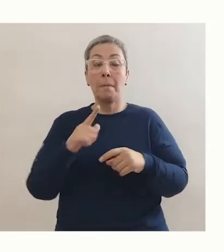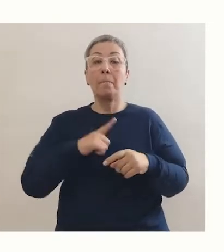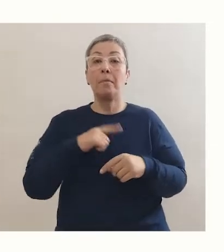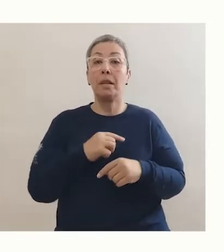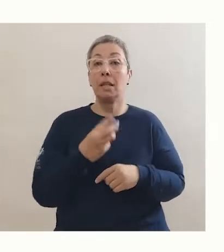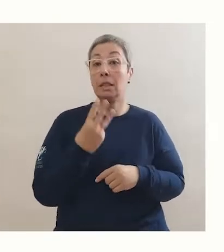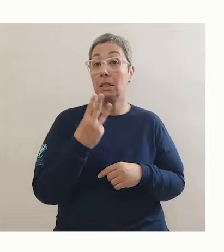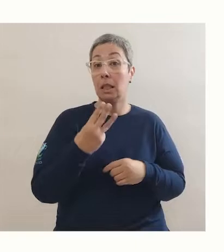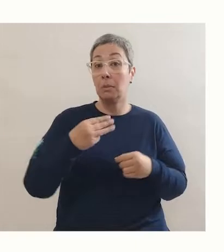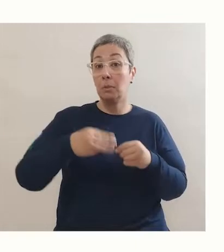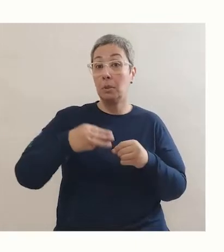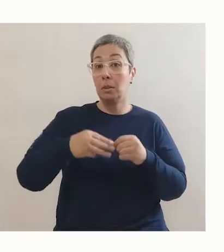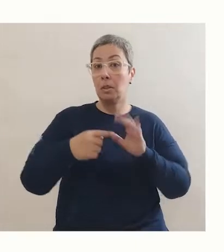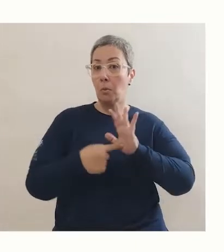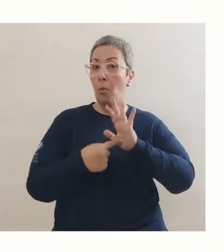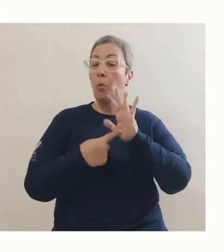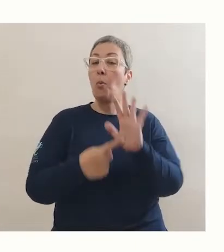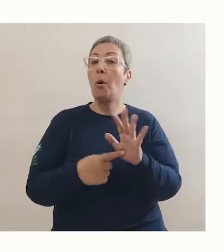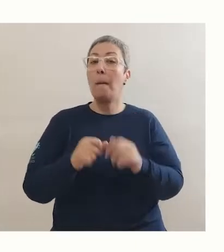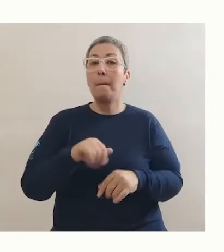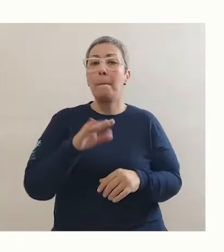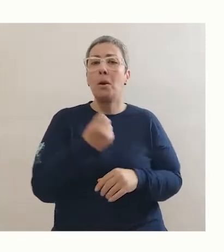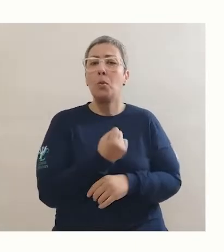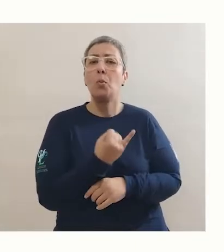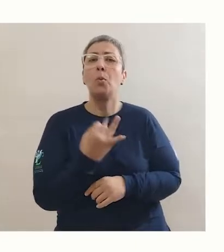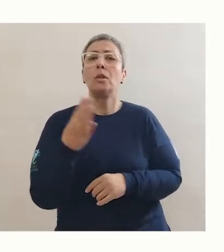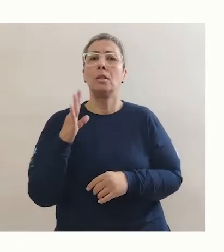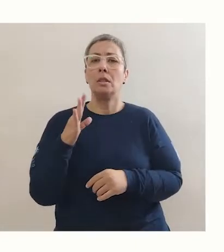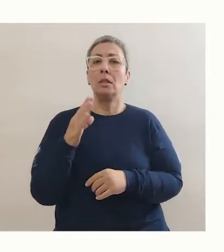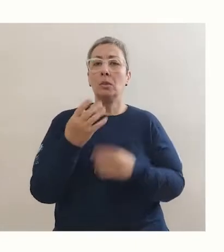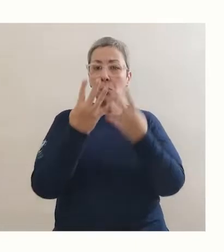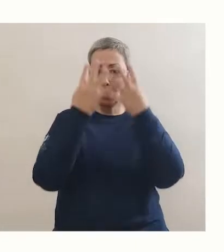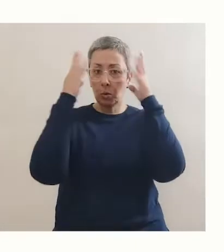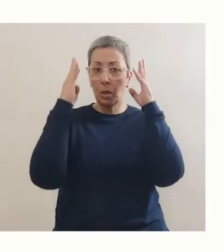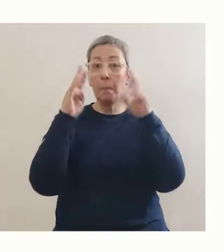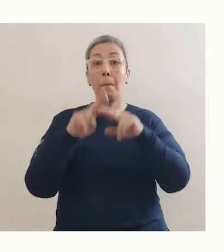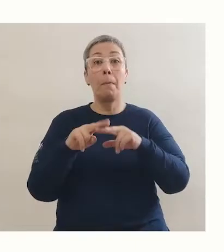14.947 e Tabatinga com